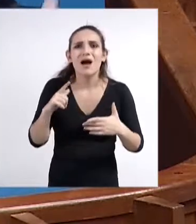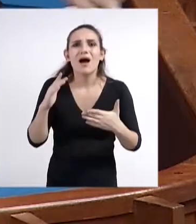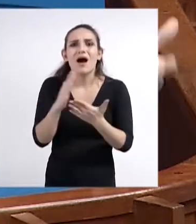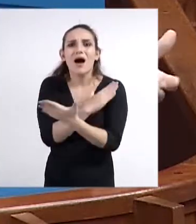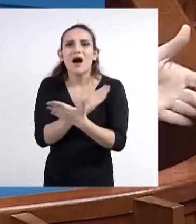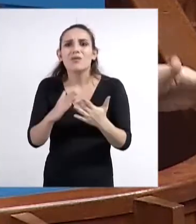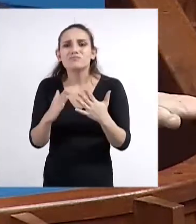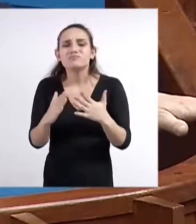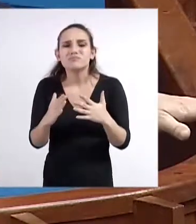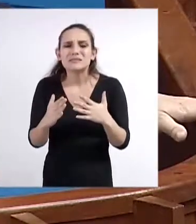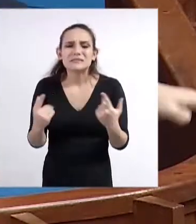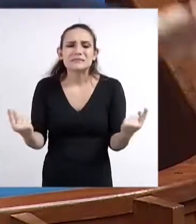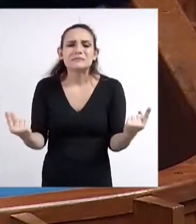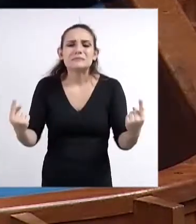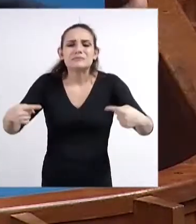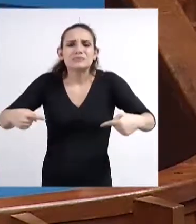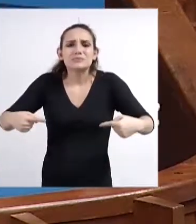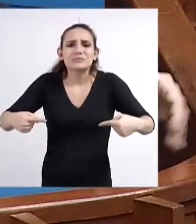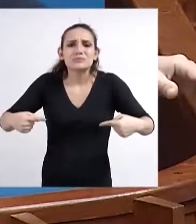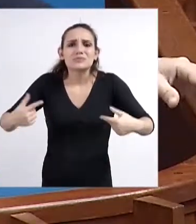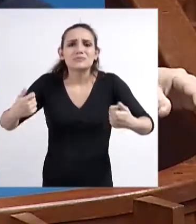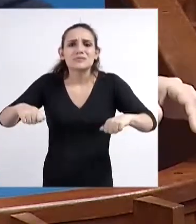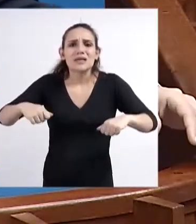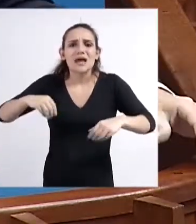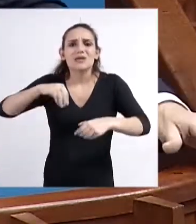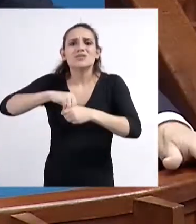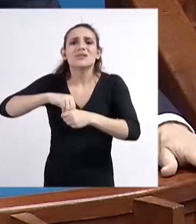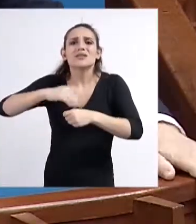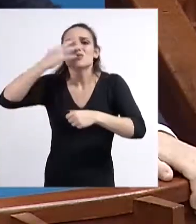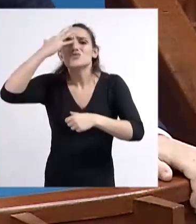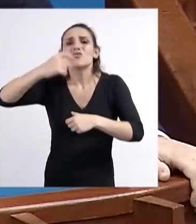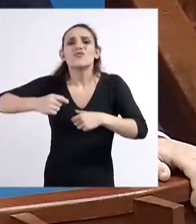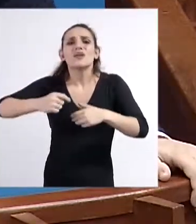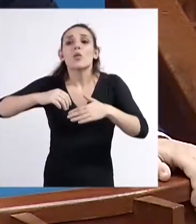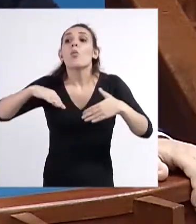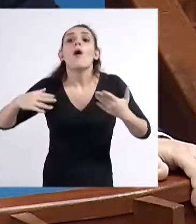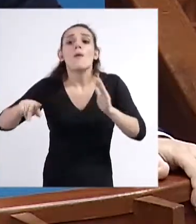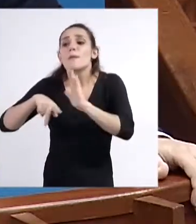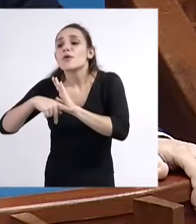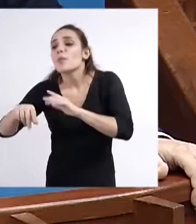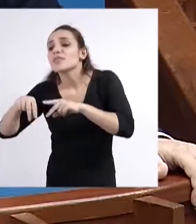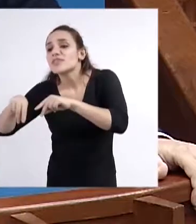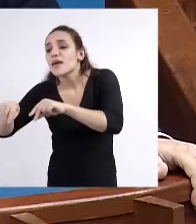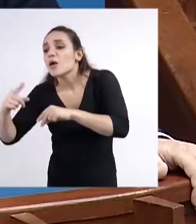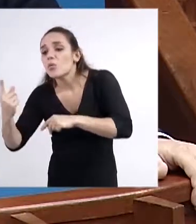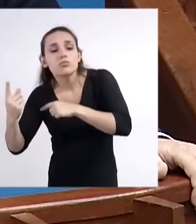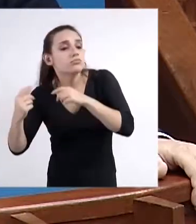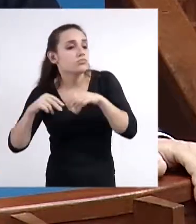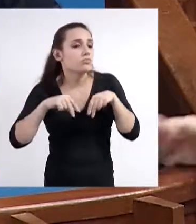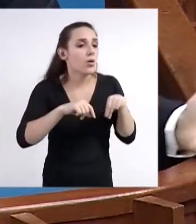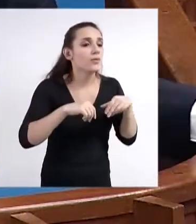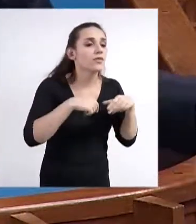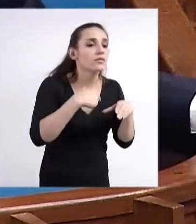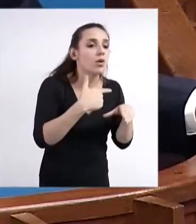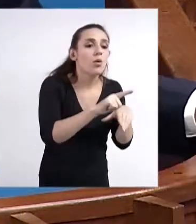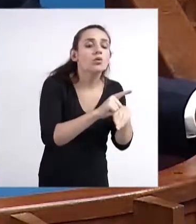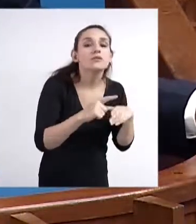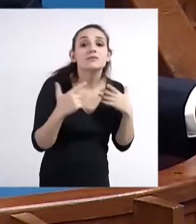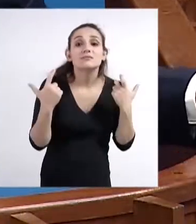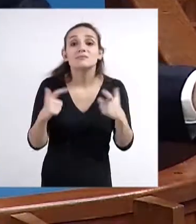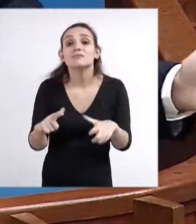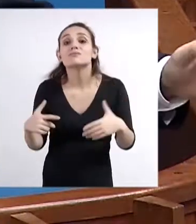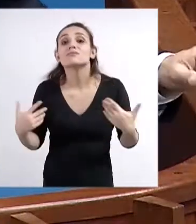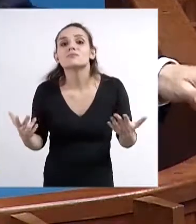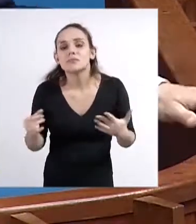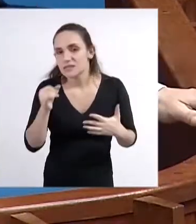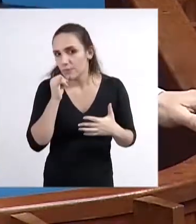ou sobreposições dentro dos limites georreferenciados. Nós temos